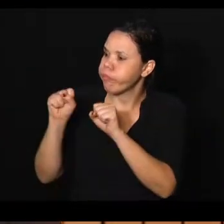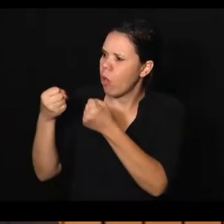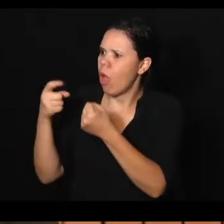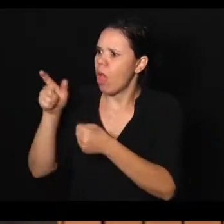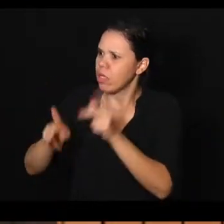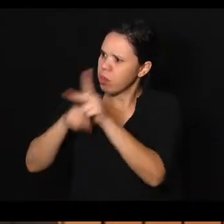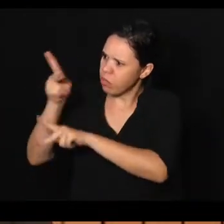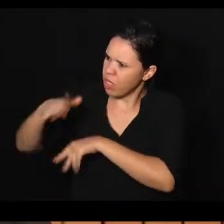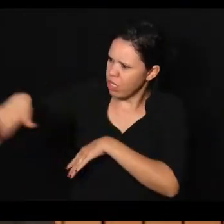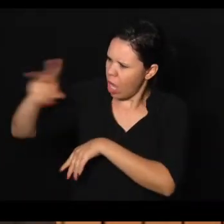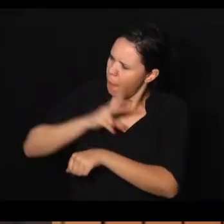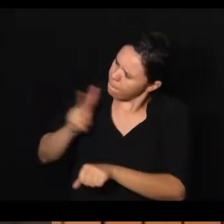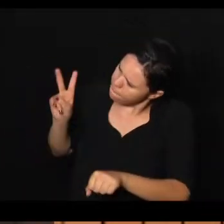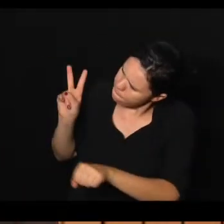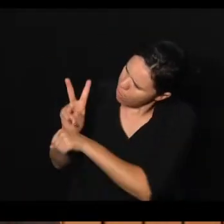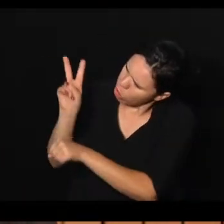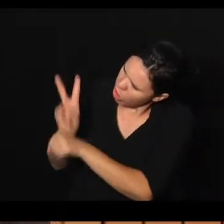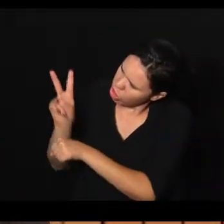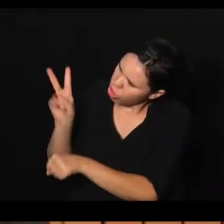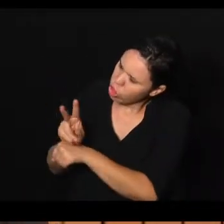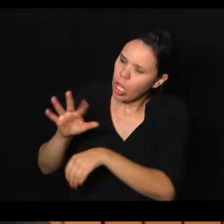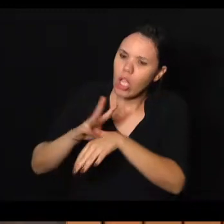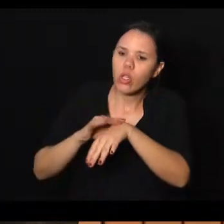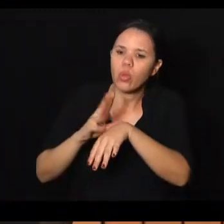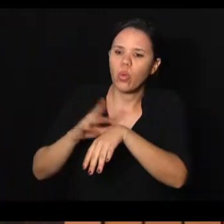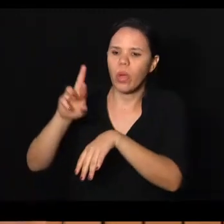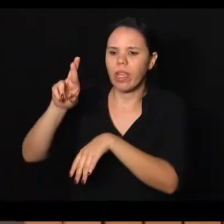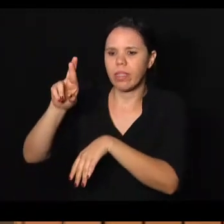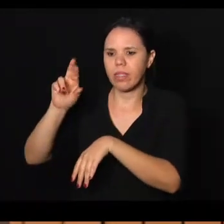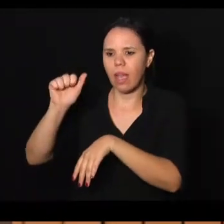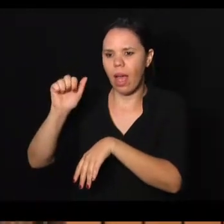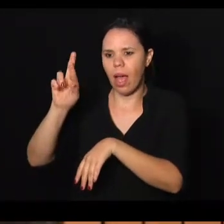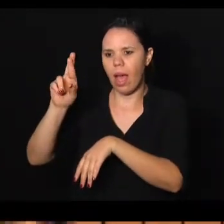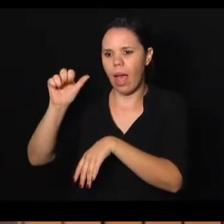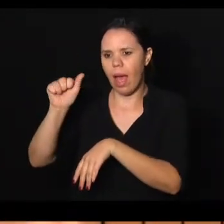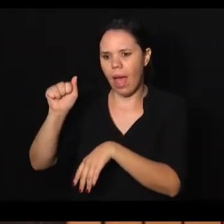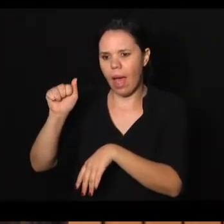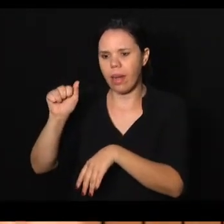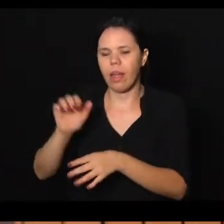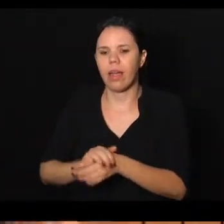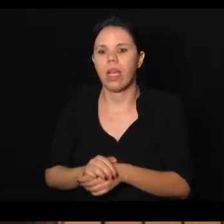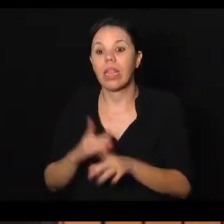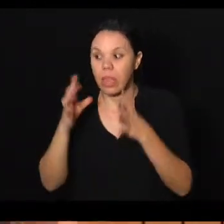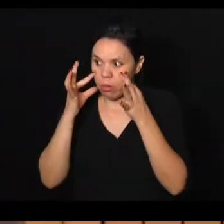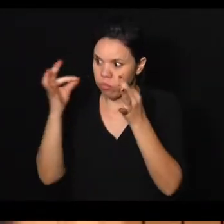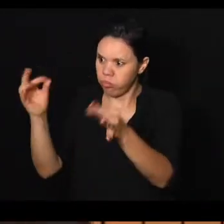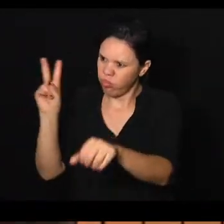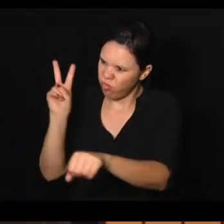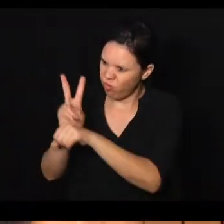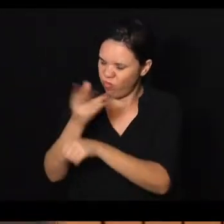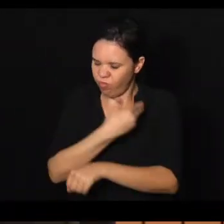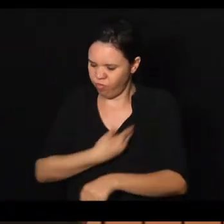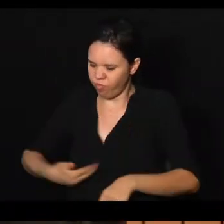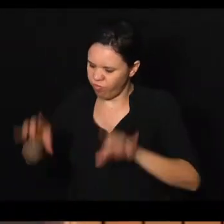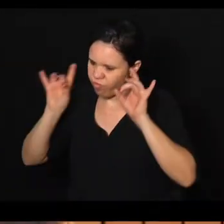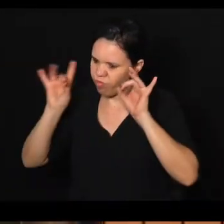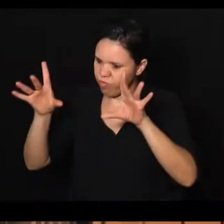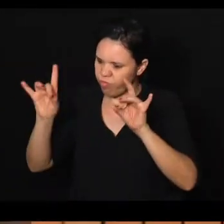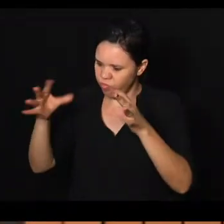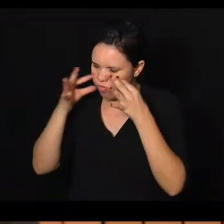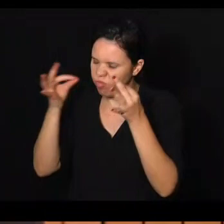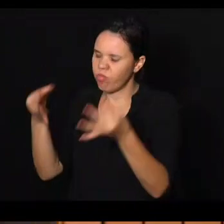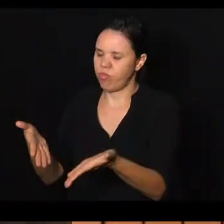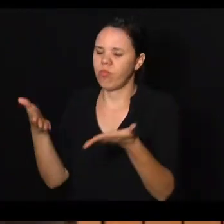serão protegidos por este governo. Os raros terão atenção especial